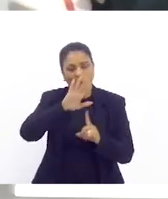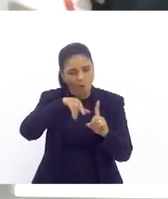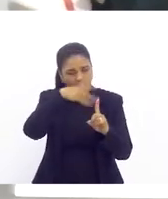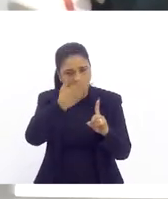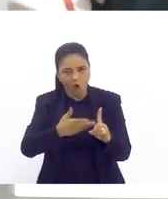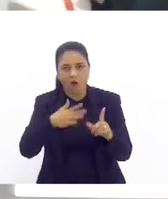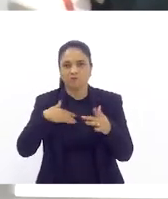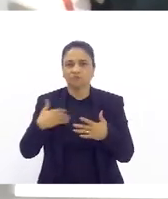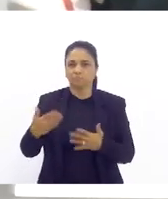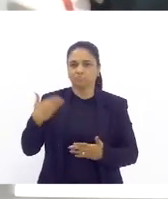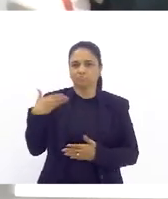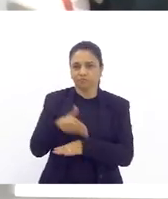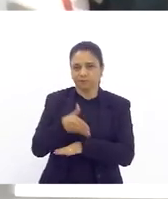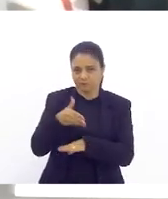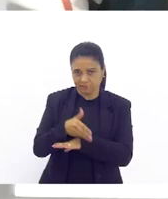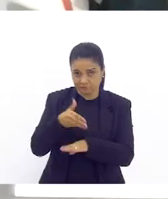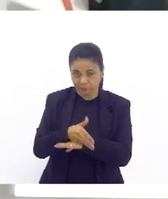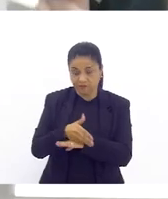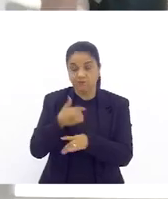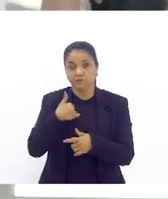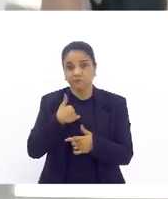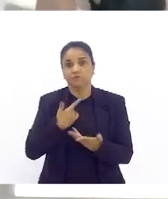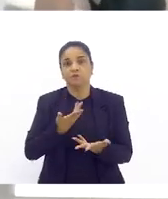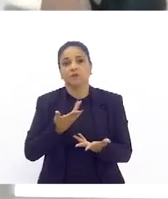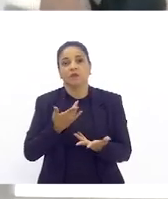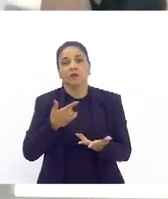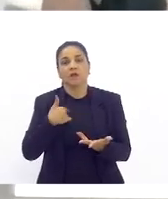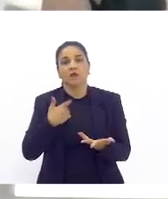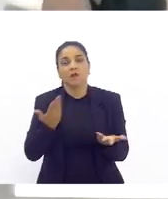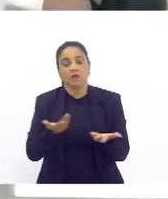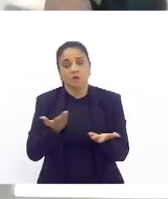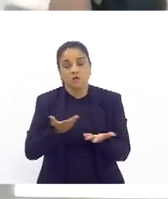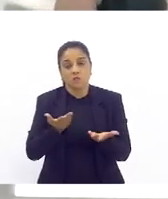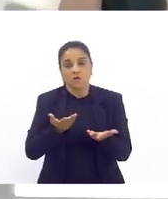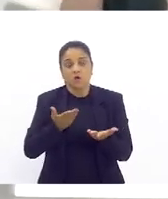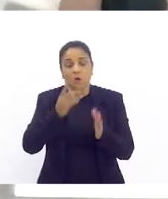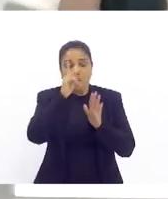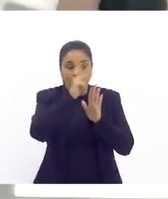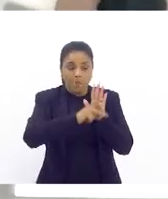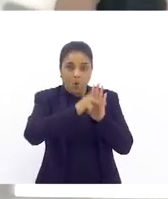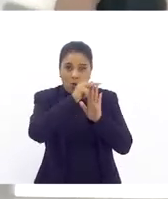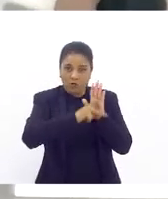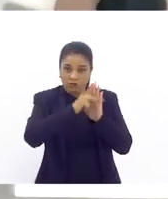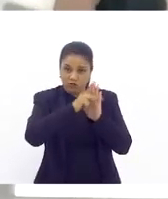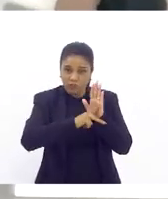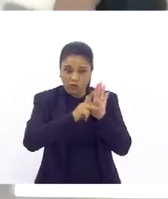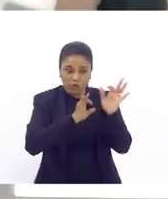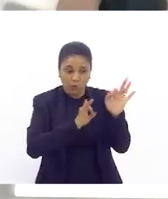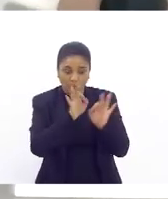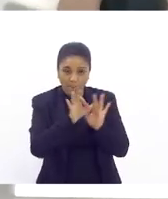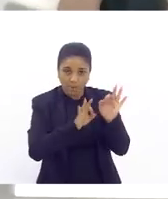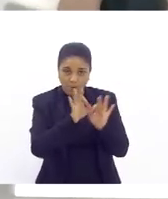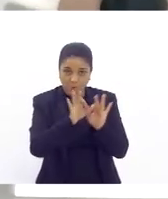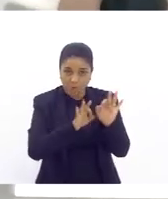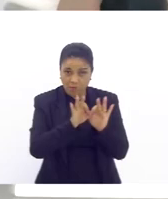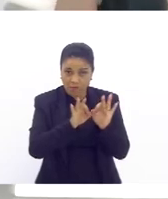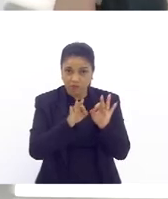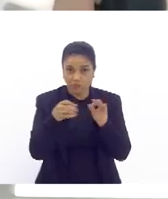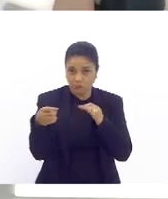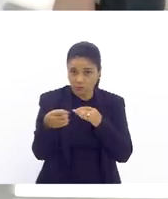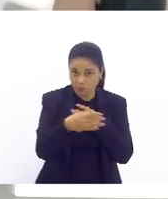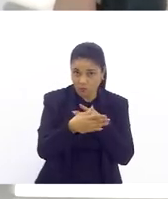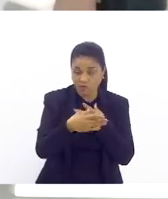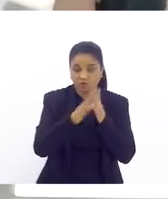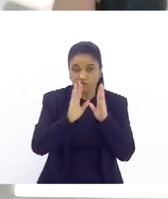complementação do atual do atual projeto da atual é plano para que tenhamos efetivamente